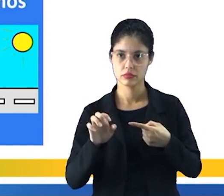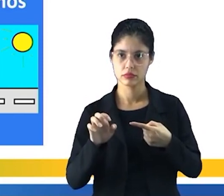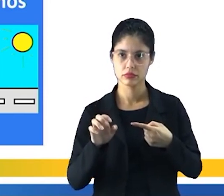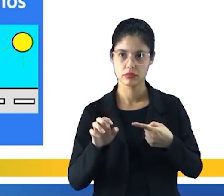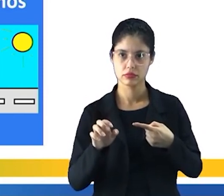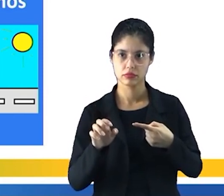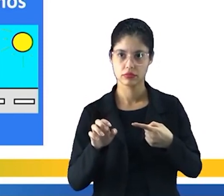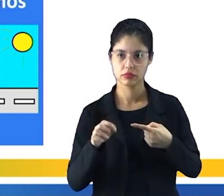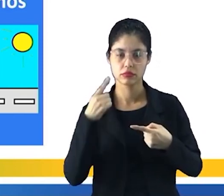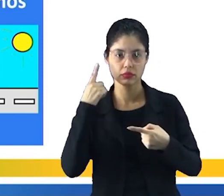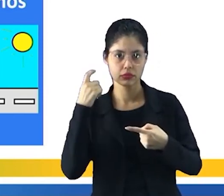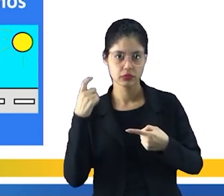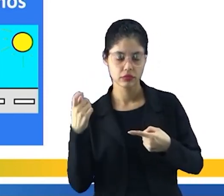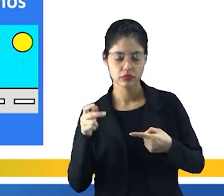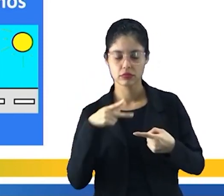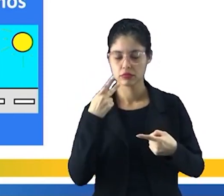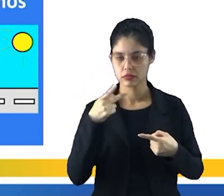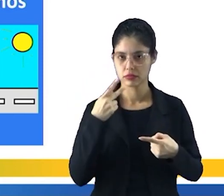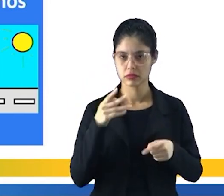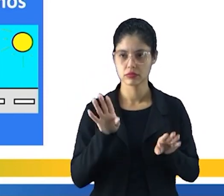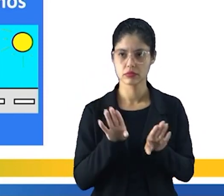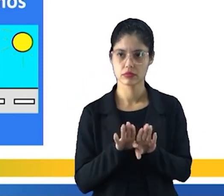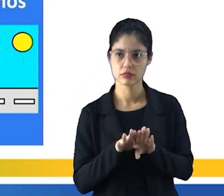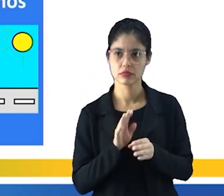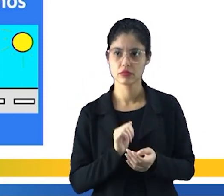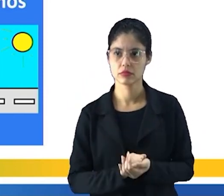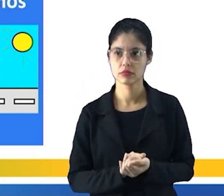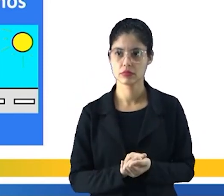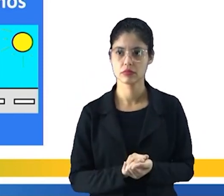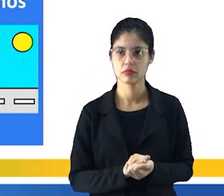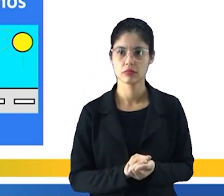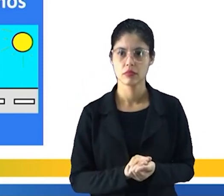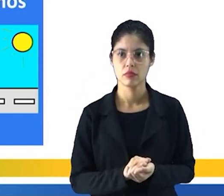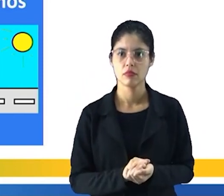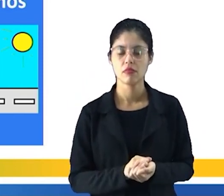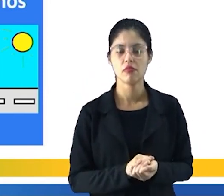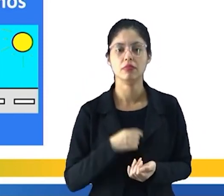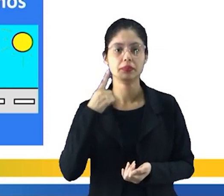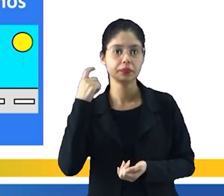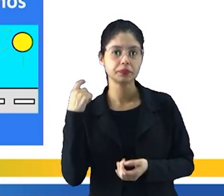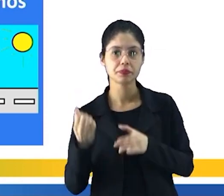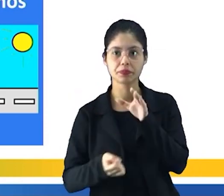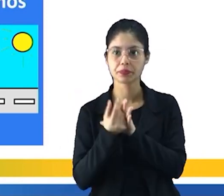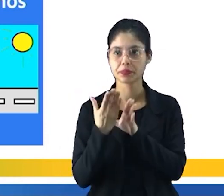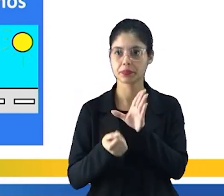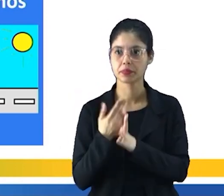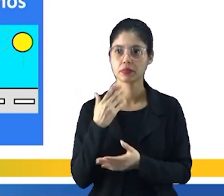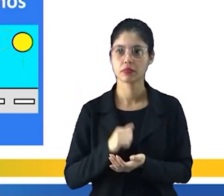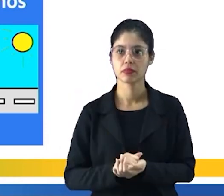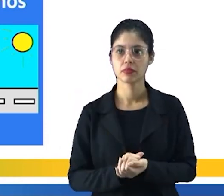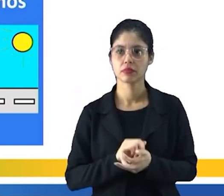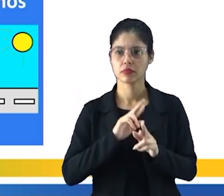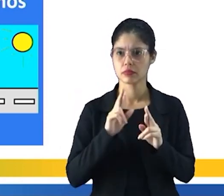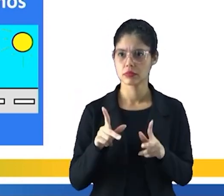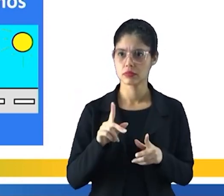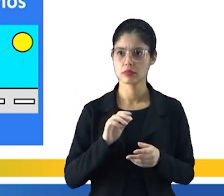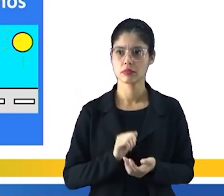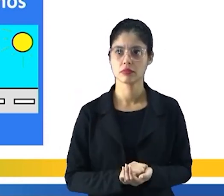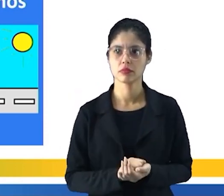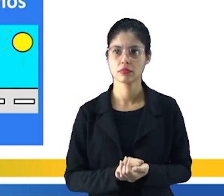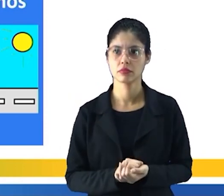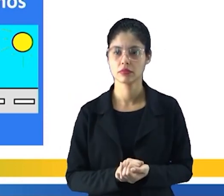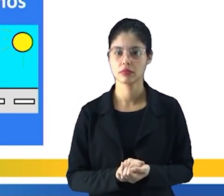que é o fenômeno fonético, fonológico. Tá? Os chamados sotaques são o quê? São os sons produzidos de maneira